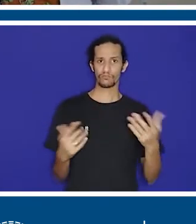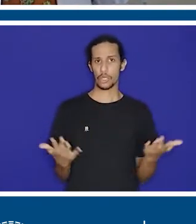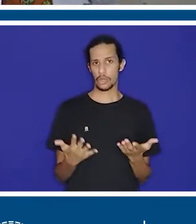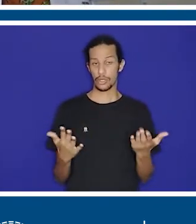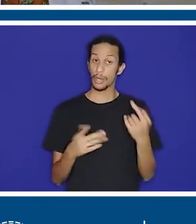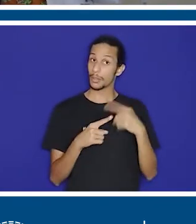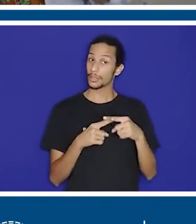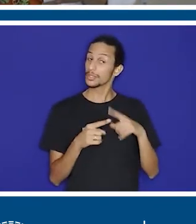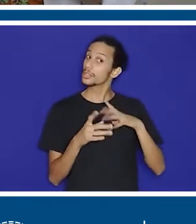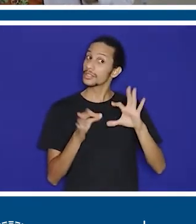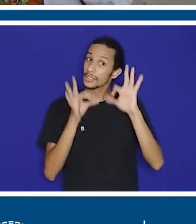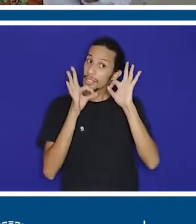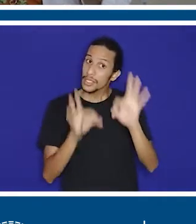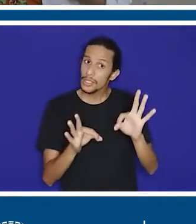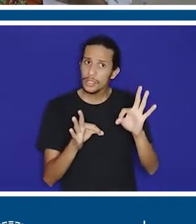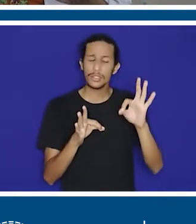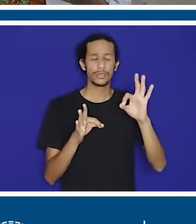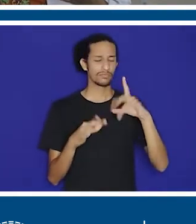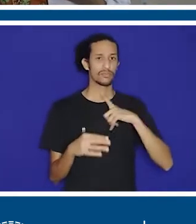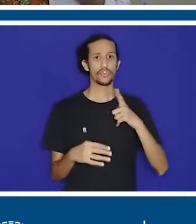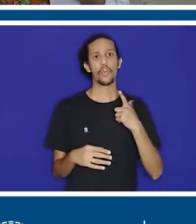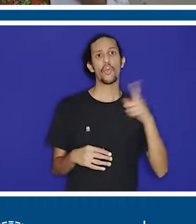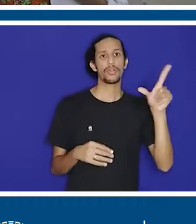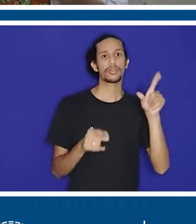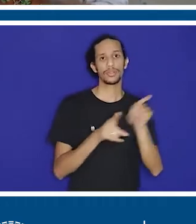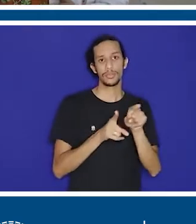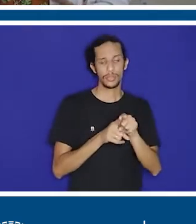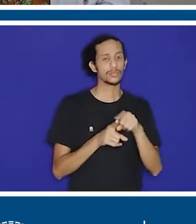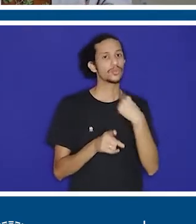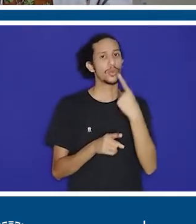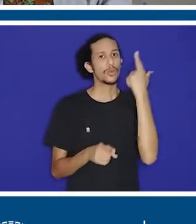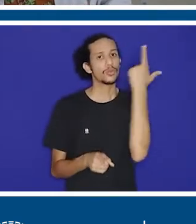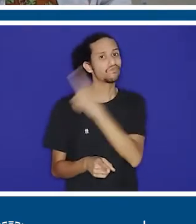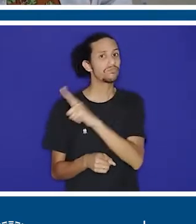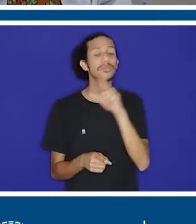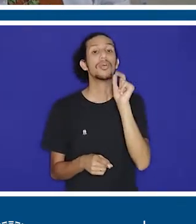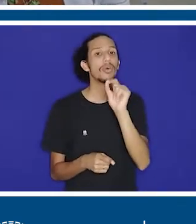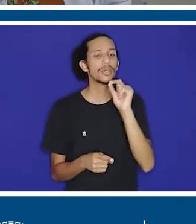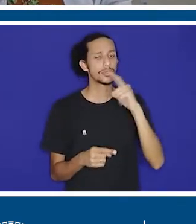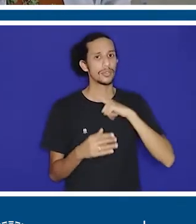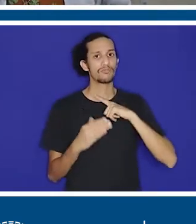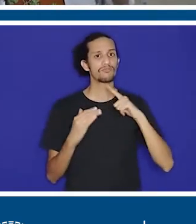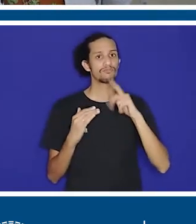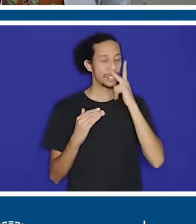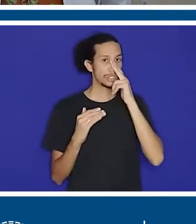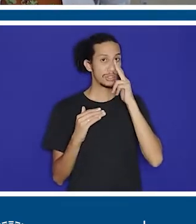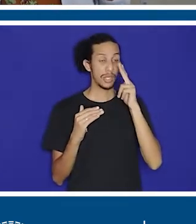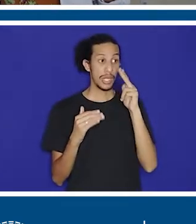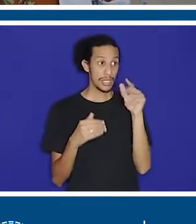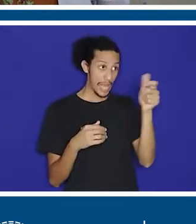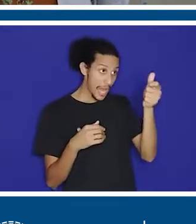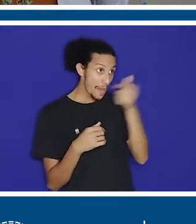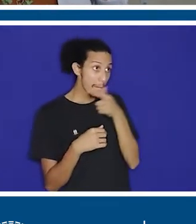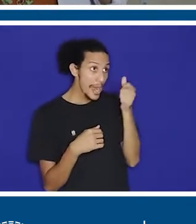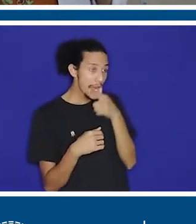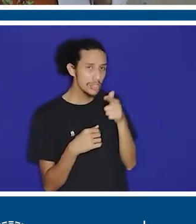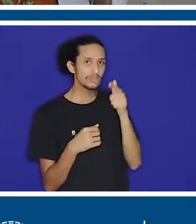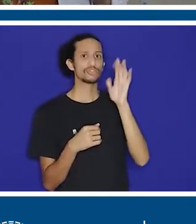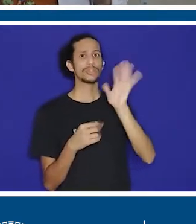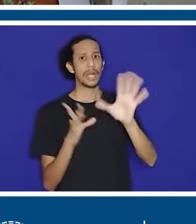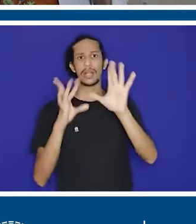aqui, que certamente vão gerar outras, até que a gente possa chegar a um patamar que esse medicamento